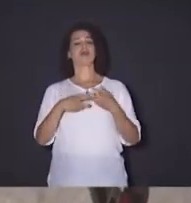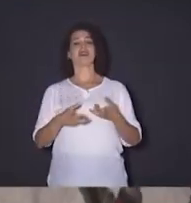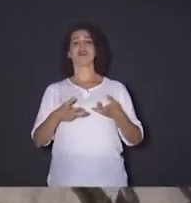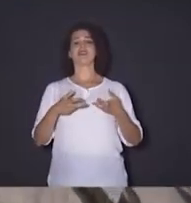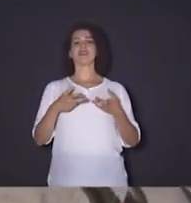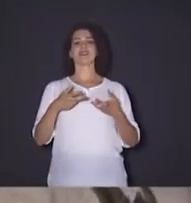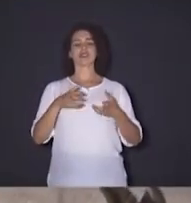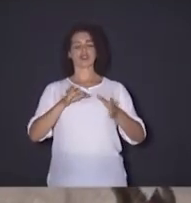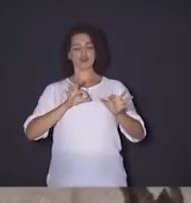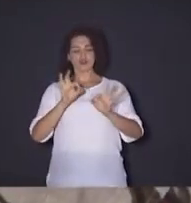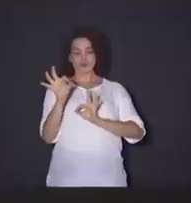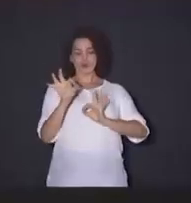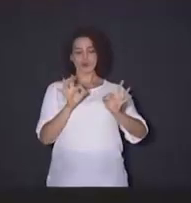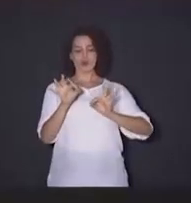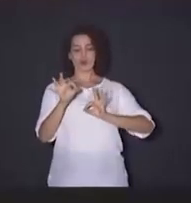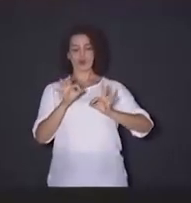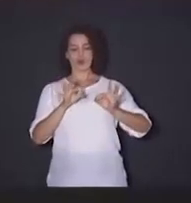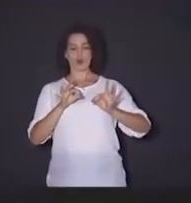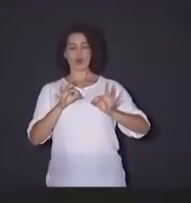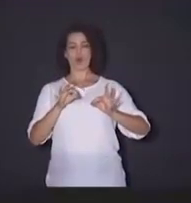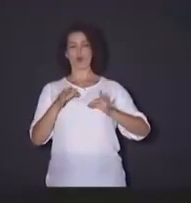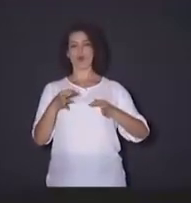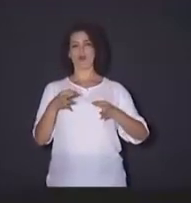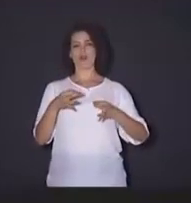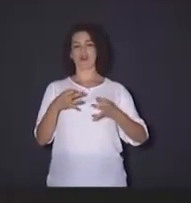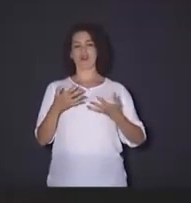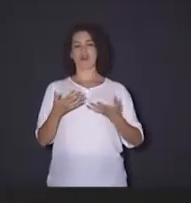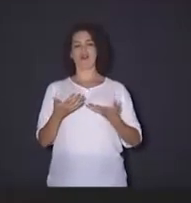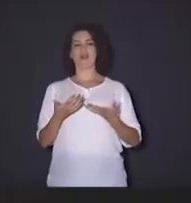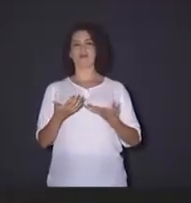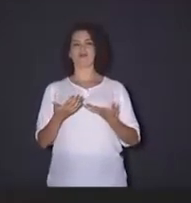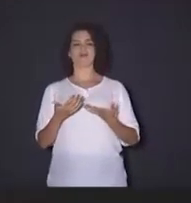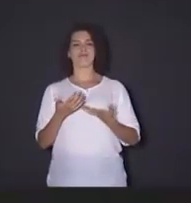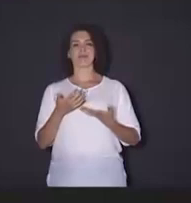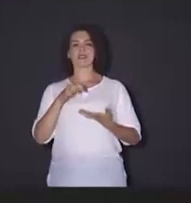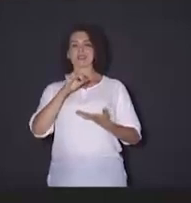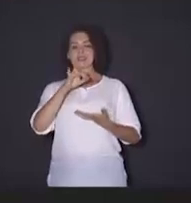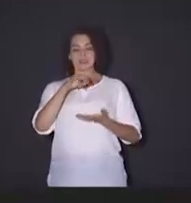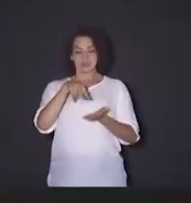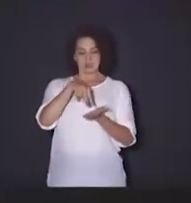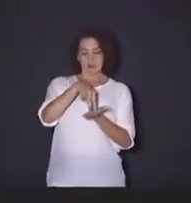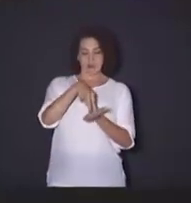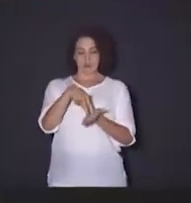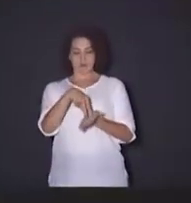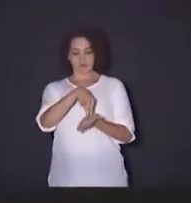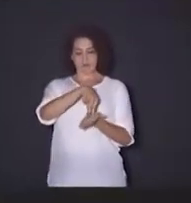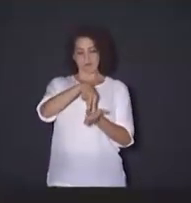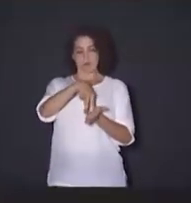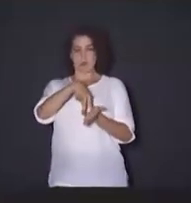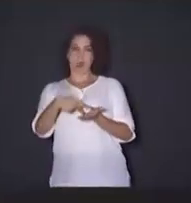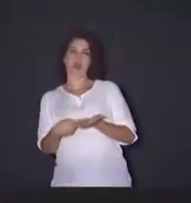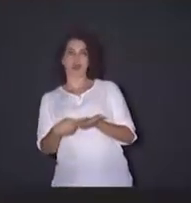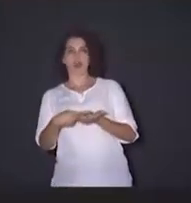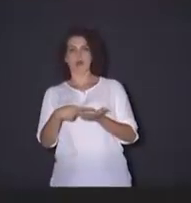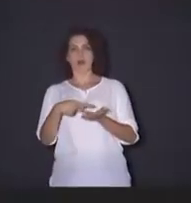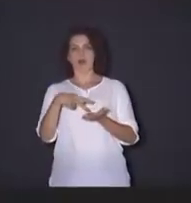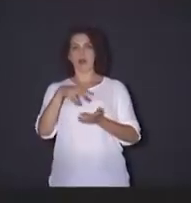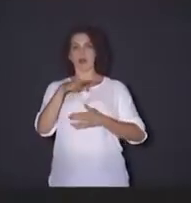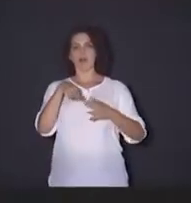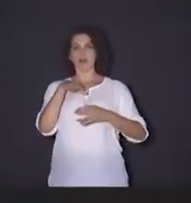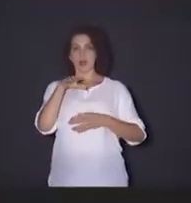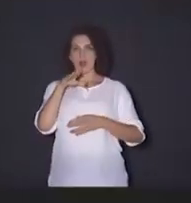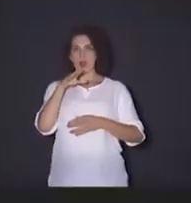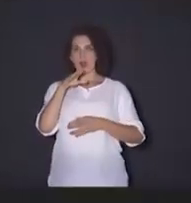de controle, de equilíbrio. Quer dizer, você, quando você perde o equilíbrio, você gagueja,